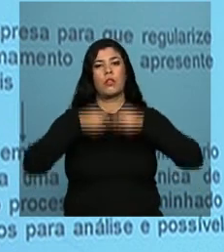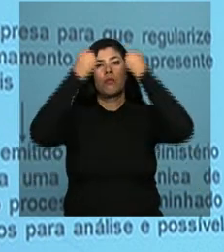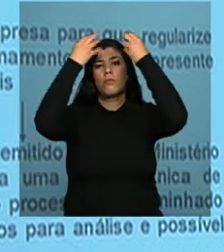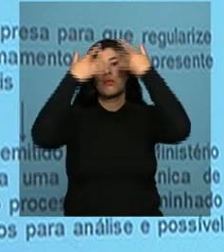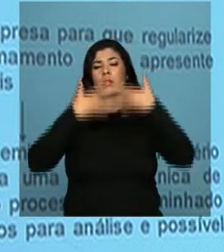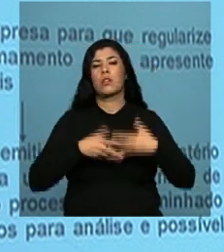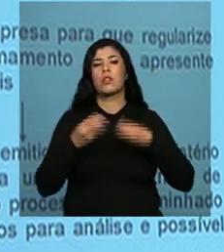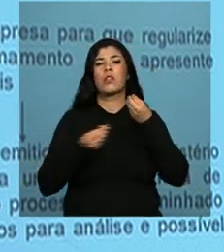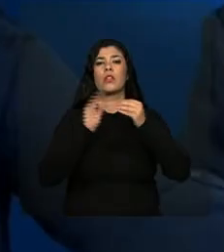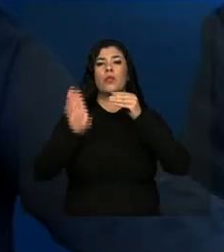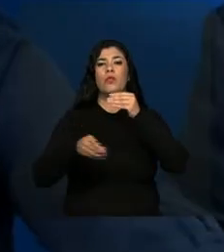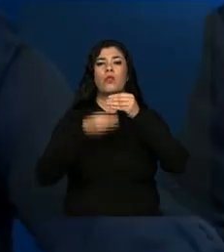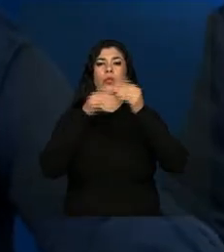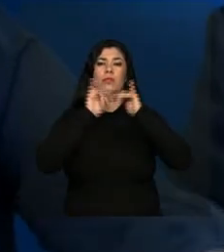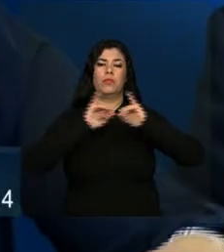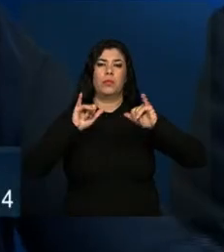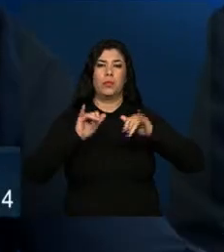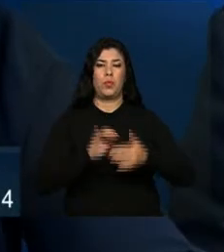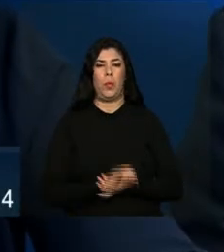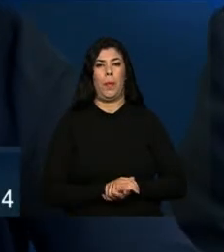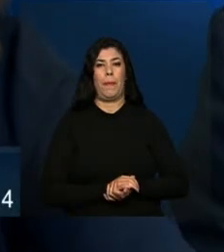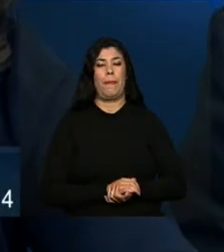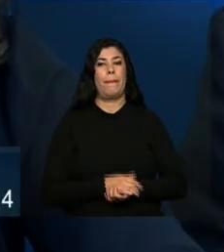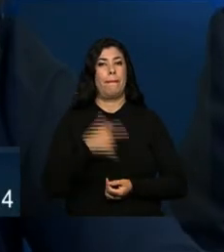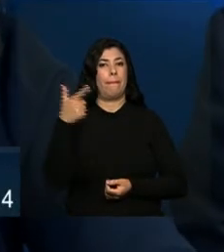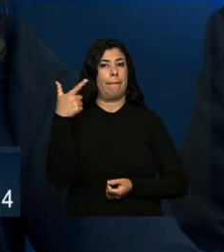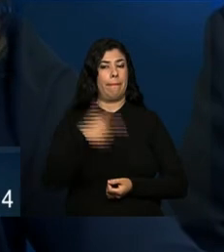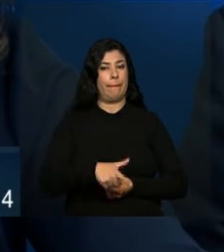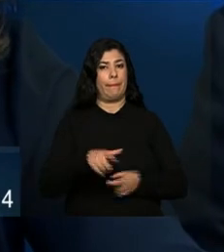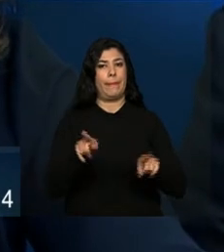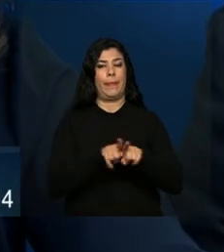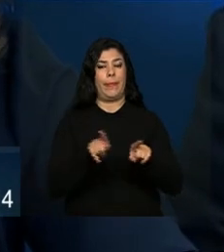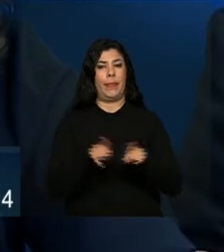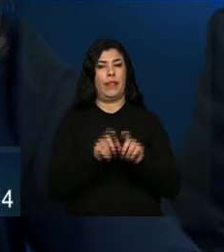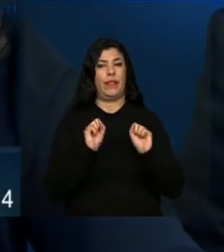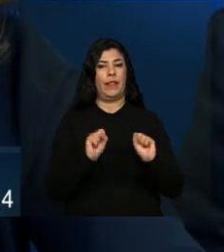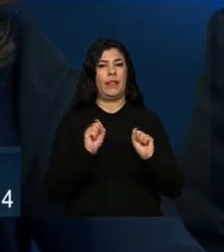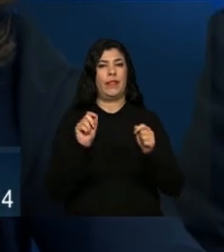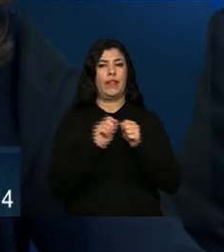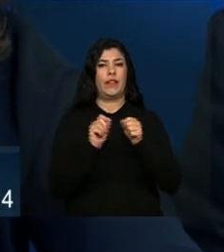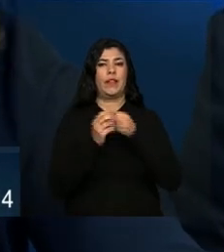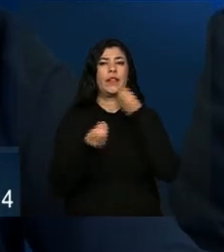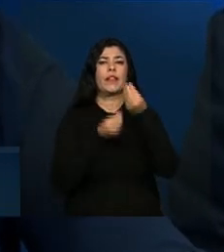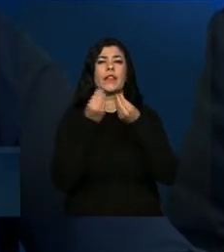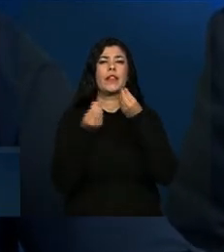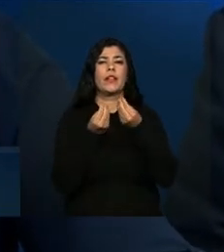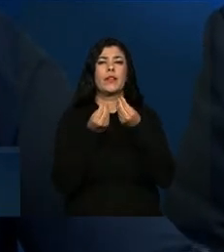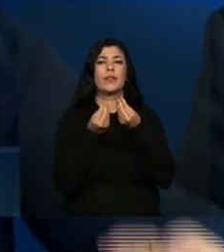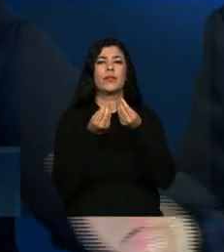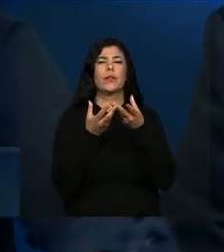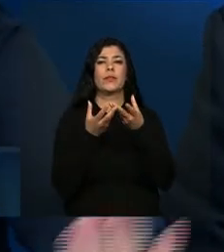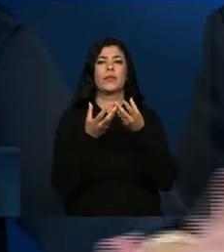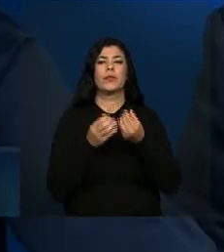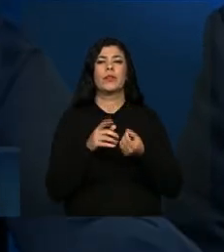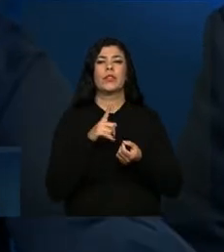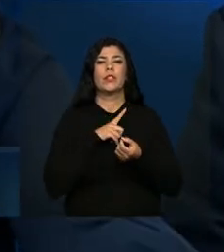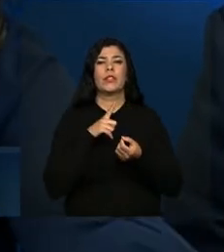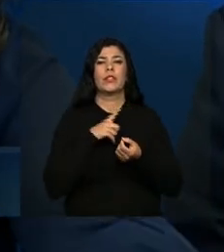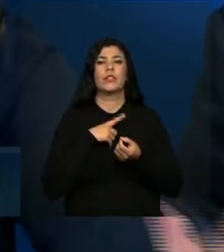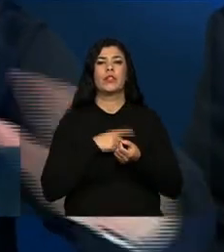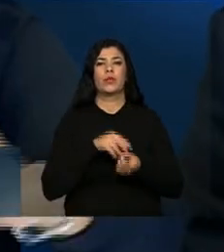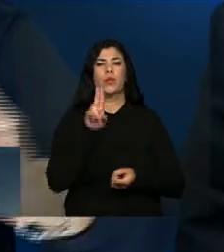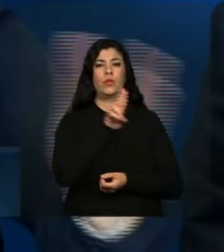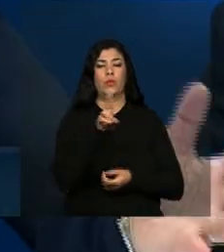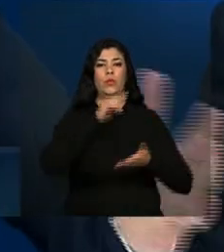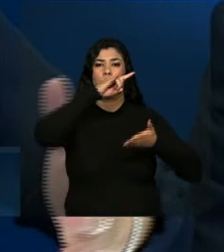esclarecimentos adicionais e em seguida também é feito quando é a